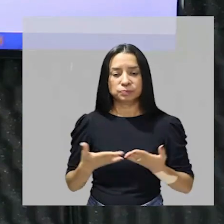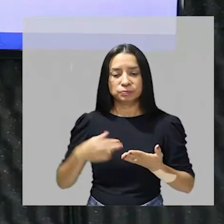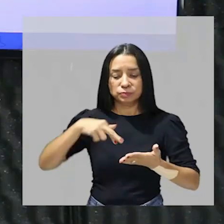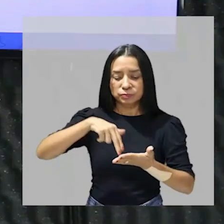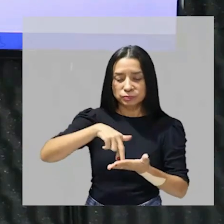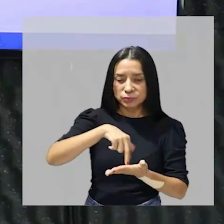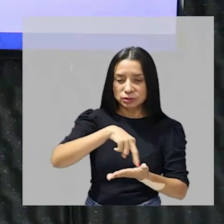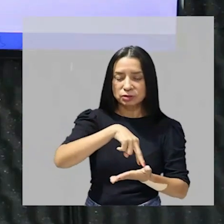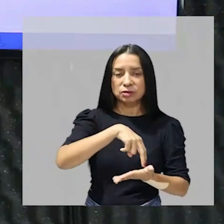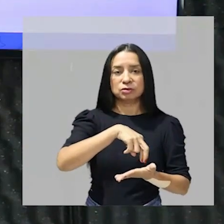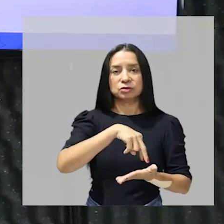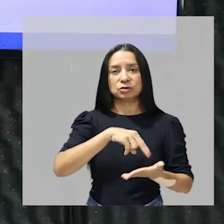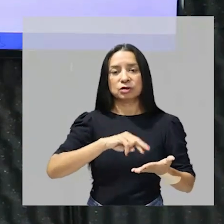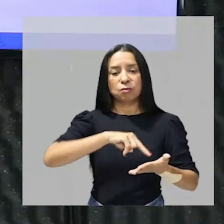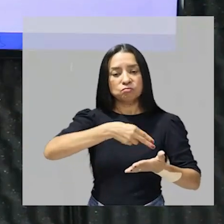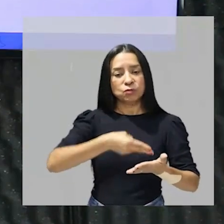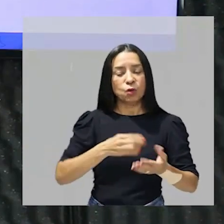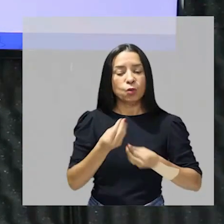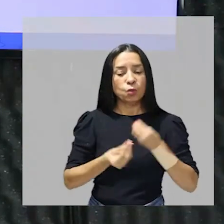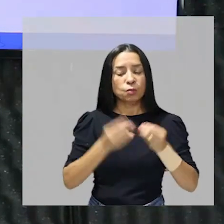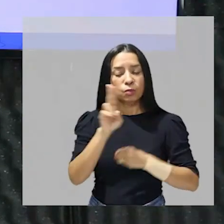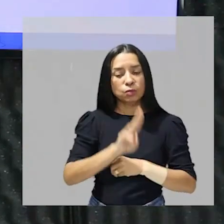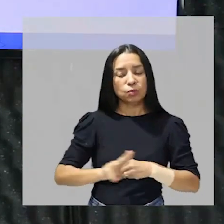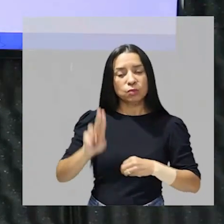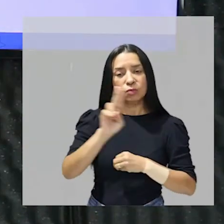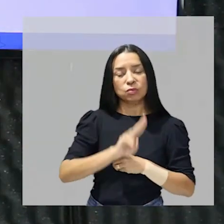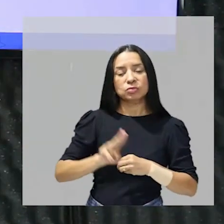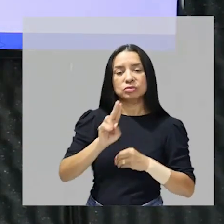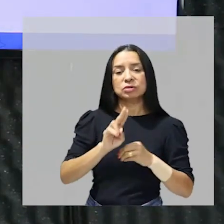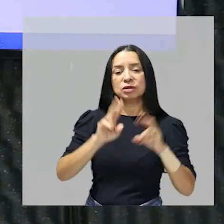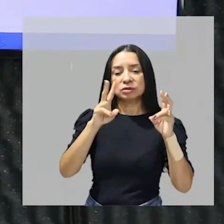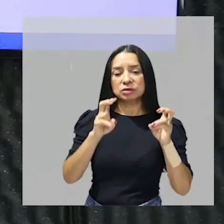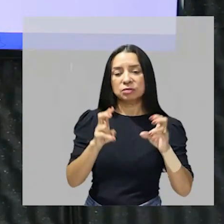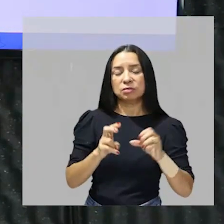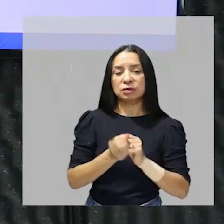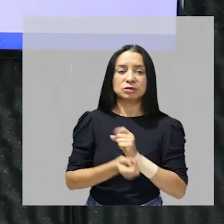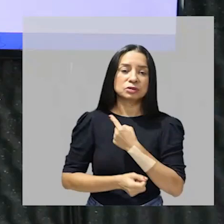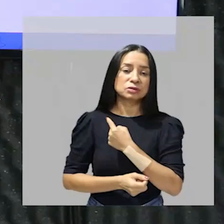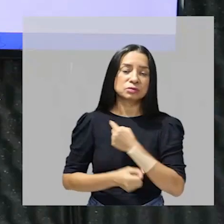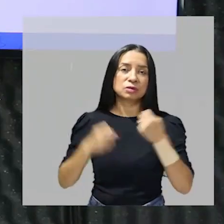ginástica mesmo em si como unidade temática da educação física.